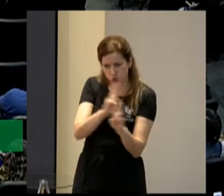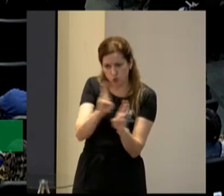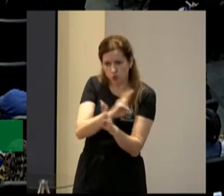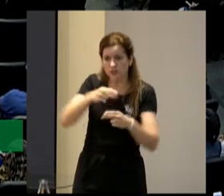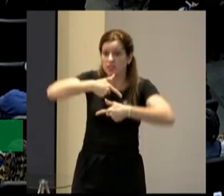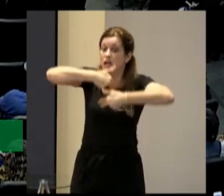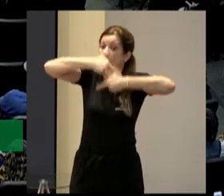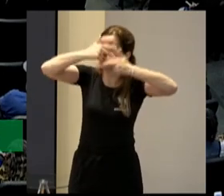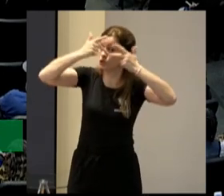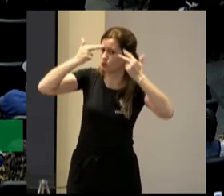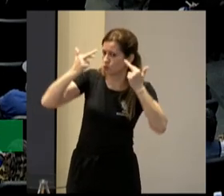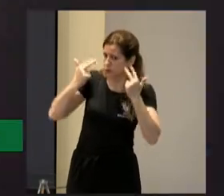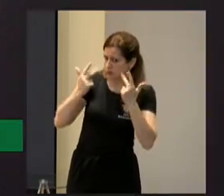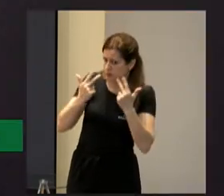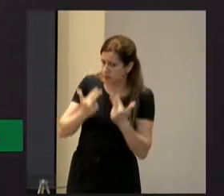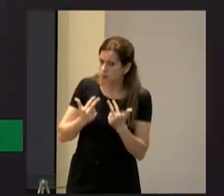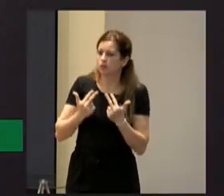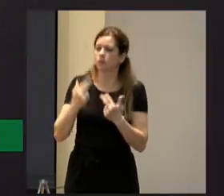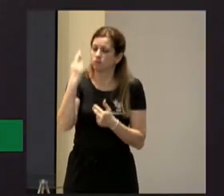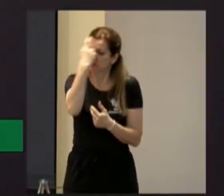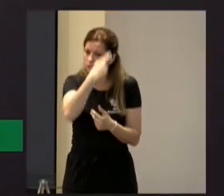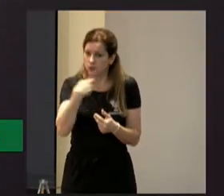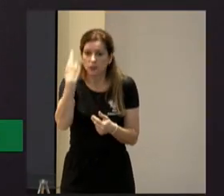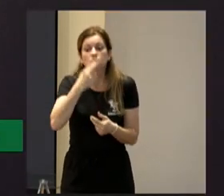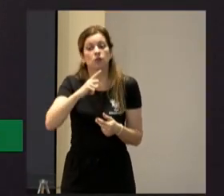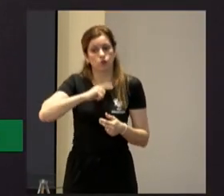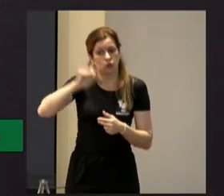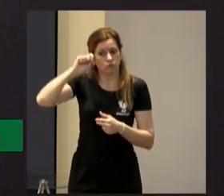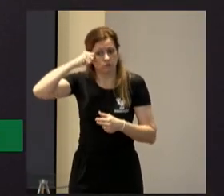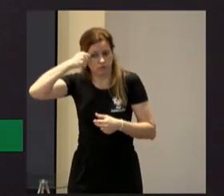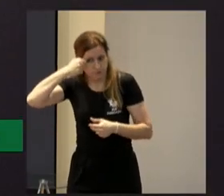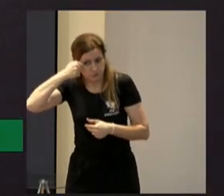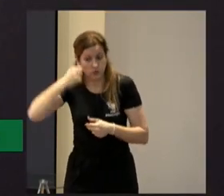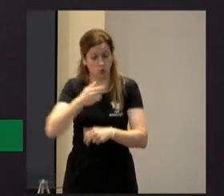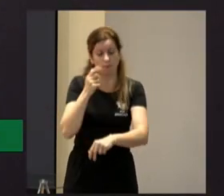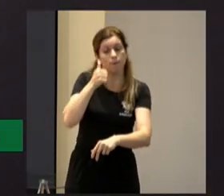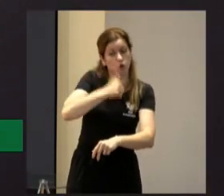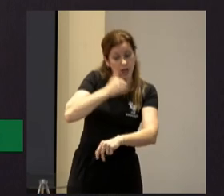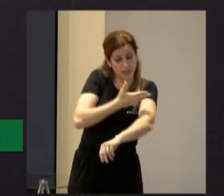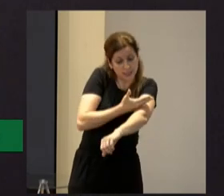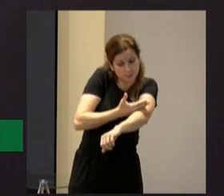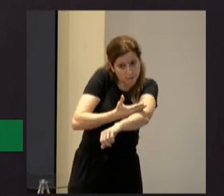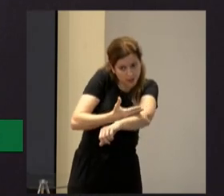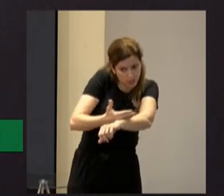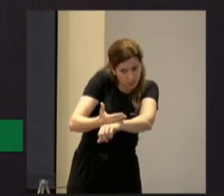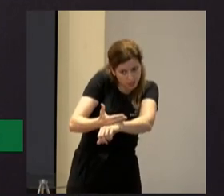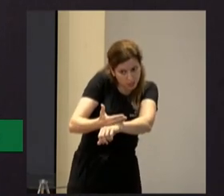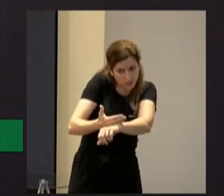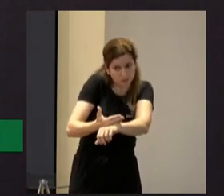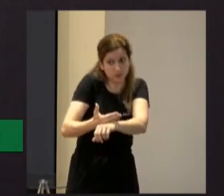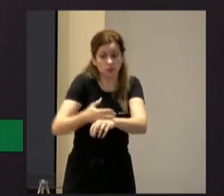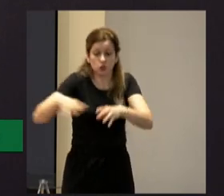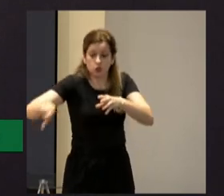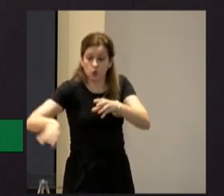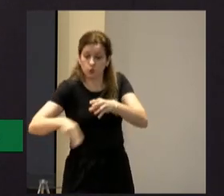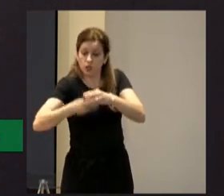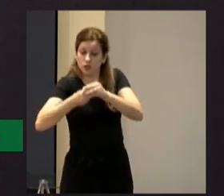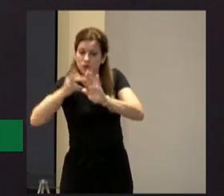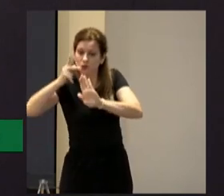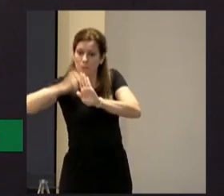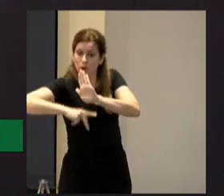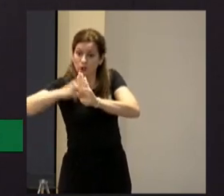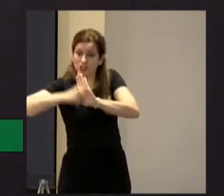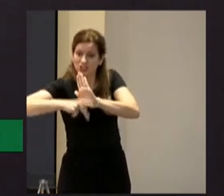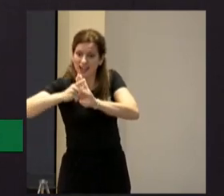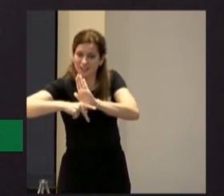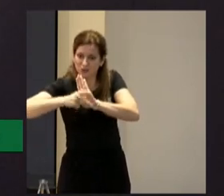gente sempre quer falar a população negra. São mulheres brancas que estão dentro do projeto, fazendo seu